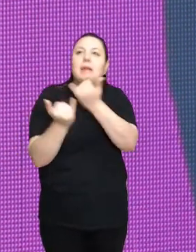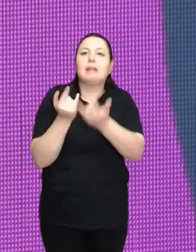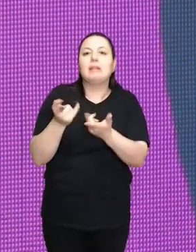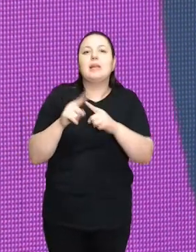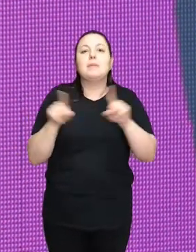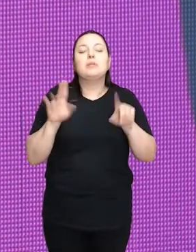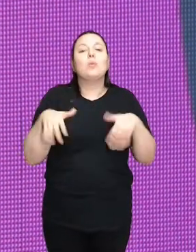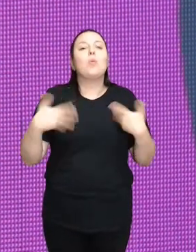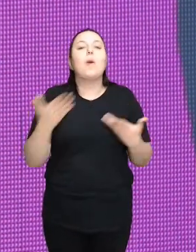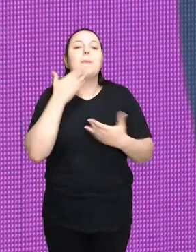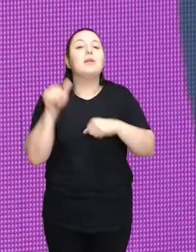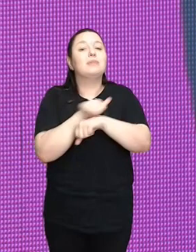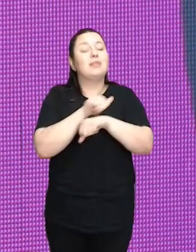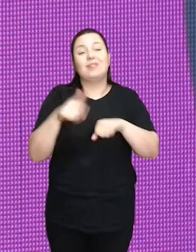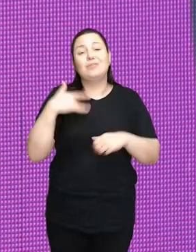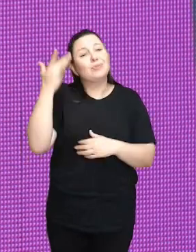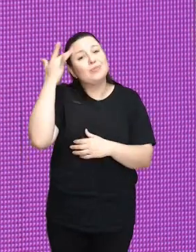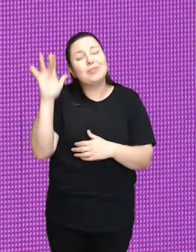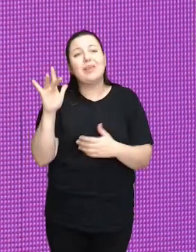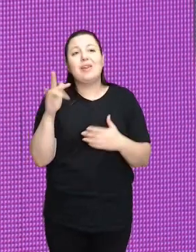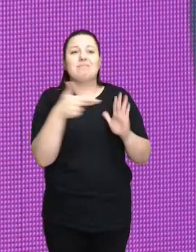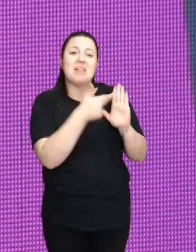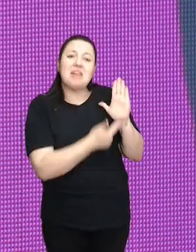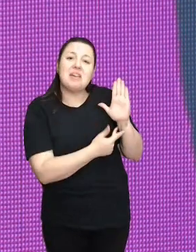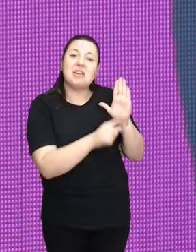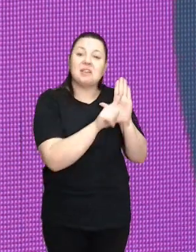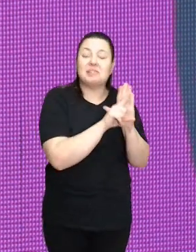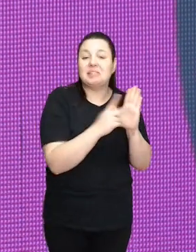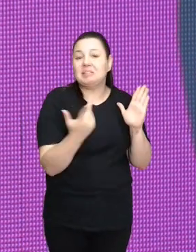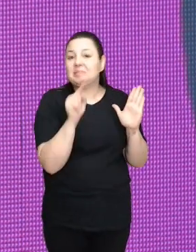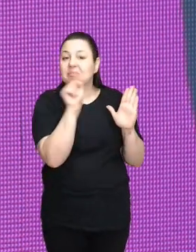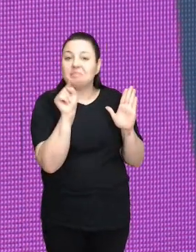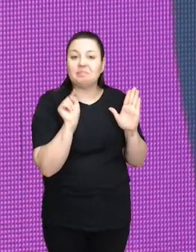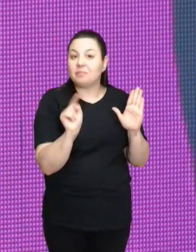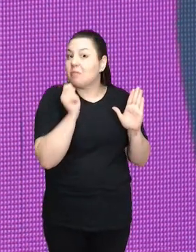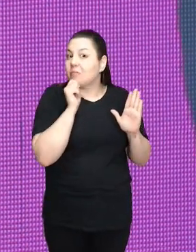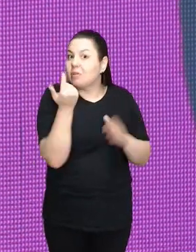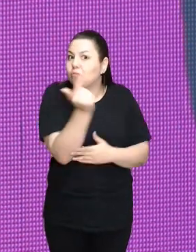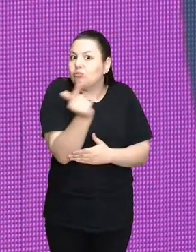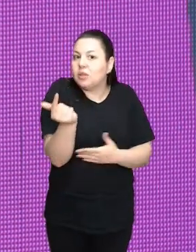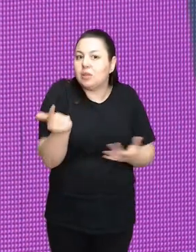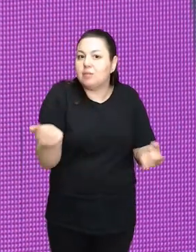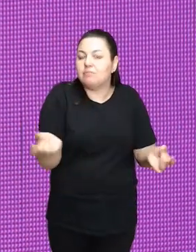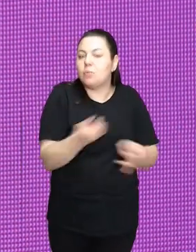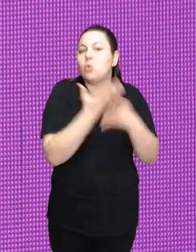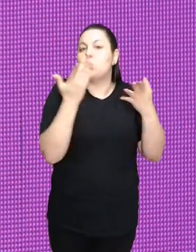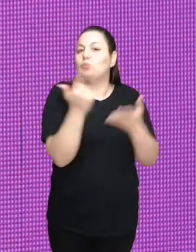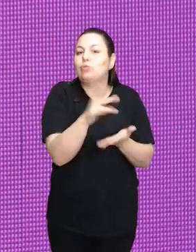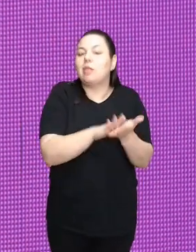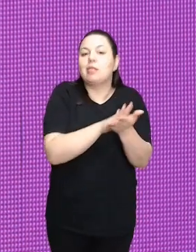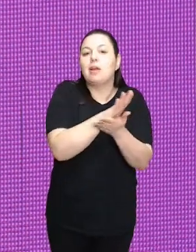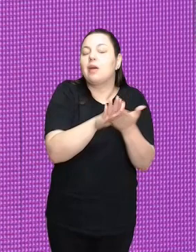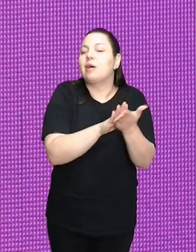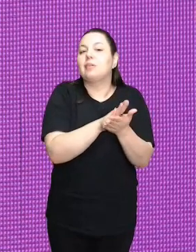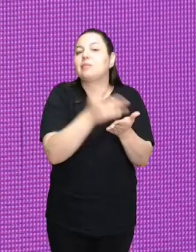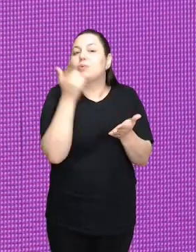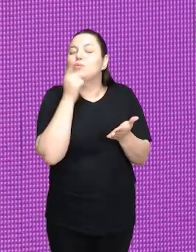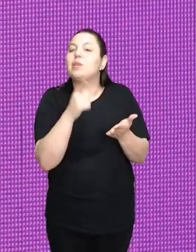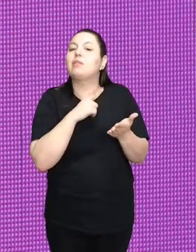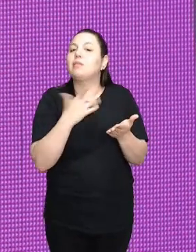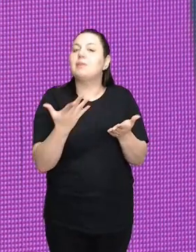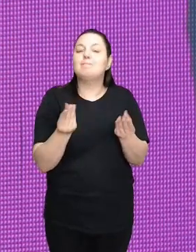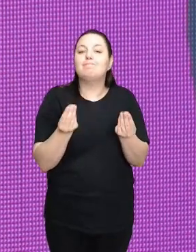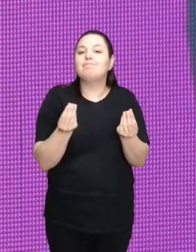mas é tão recente que não tem ainda, né, nenhuma regulamentação, não tem nada, né, que garanta, né,